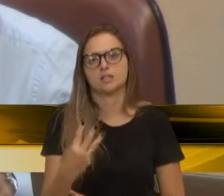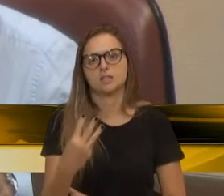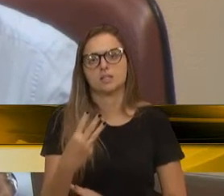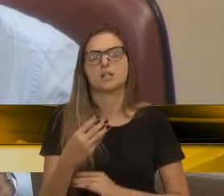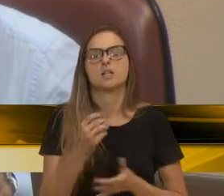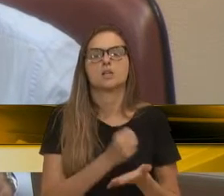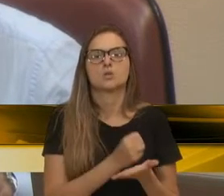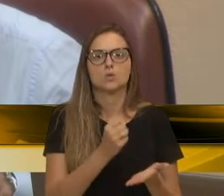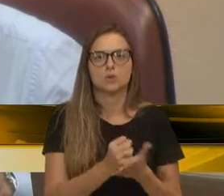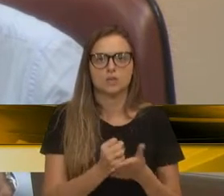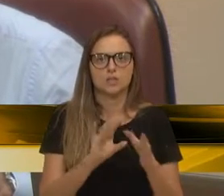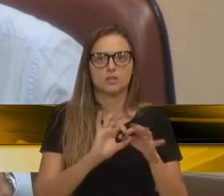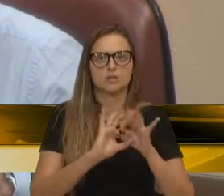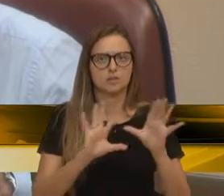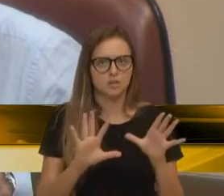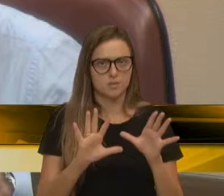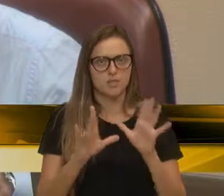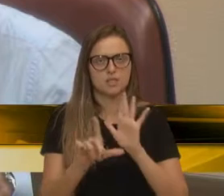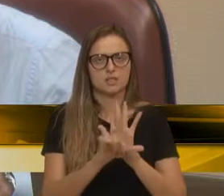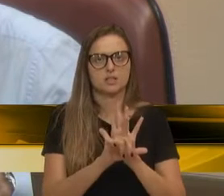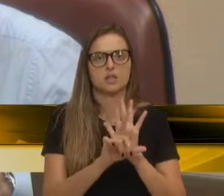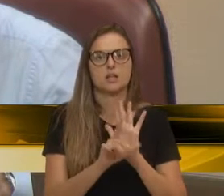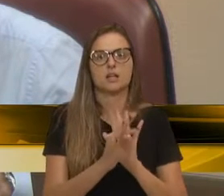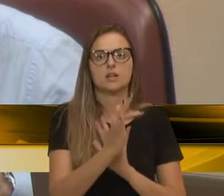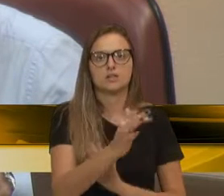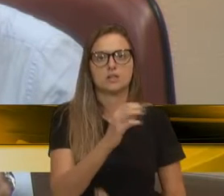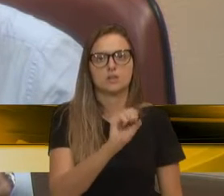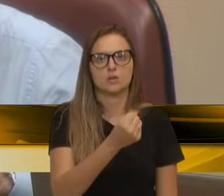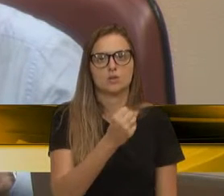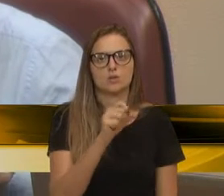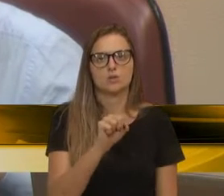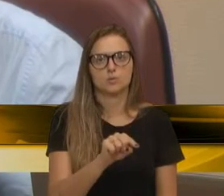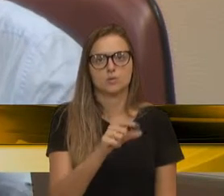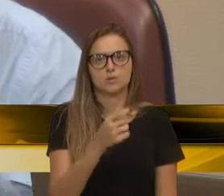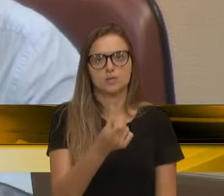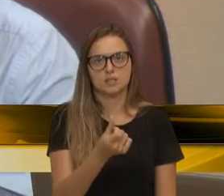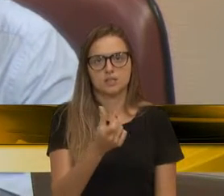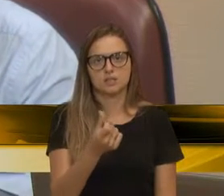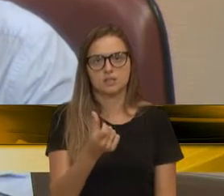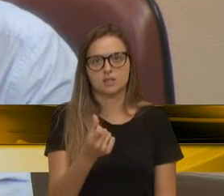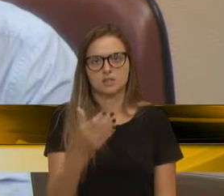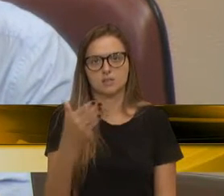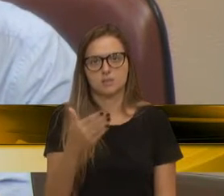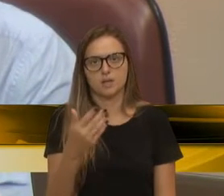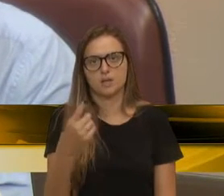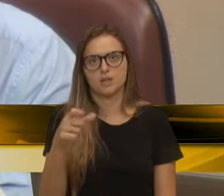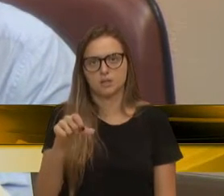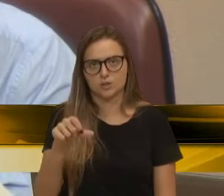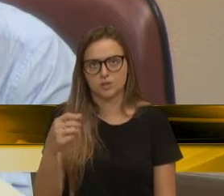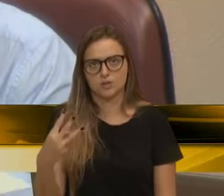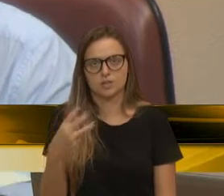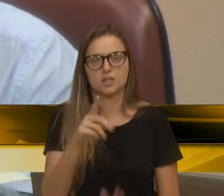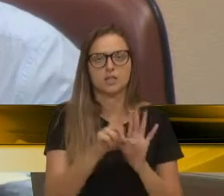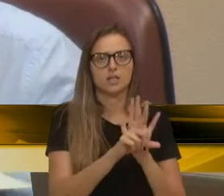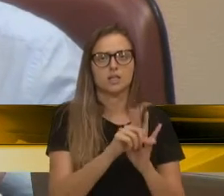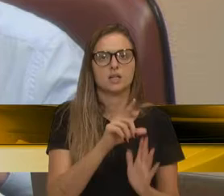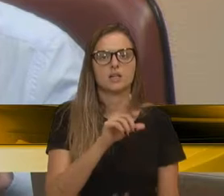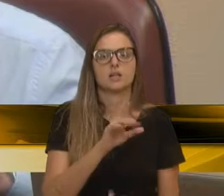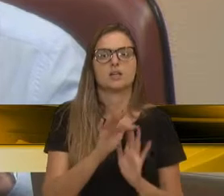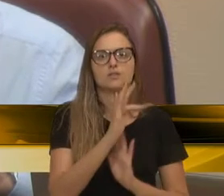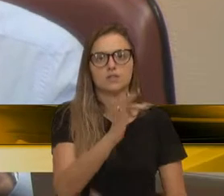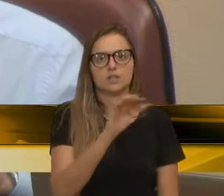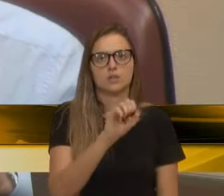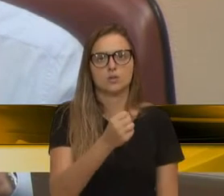contrato de concessão e pelas leis lei federal número 8666/93 lei federal número